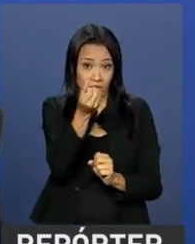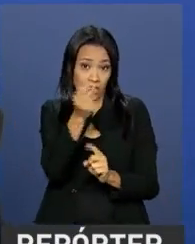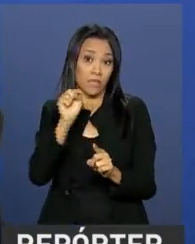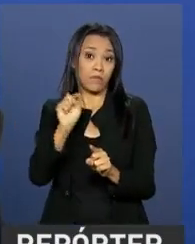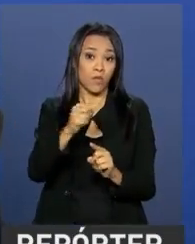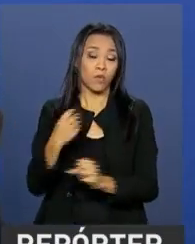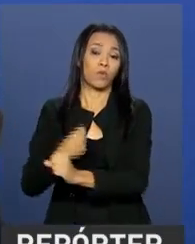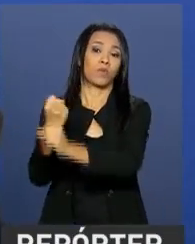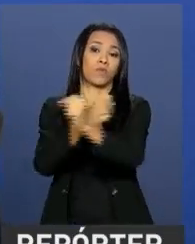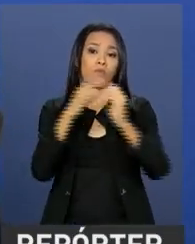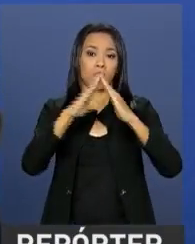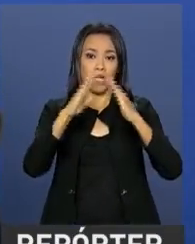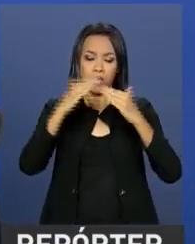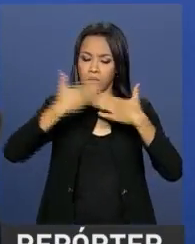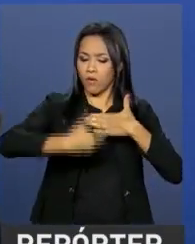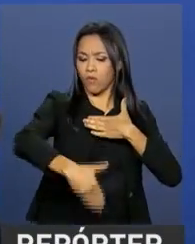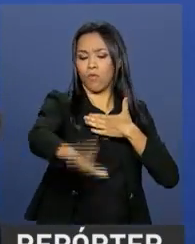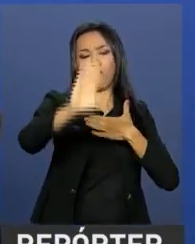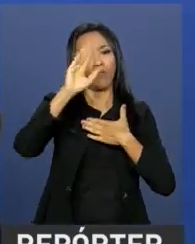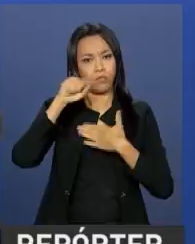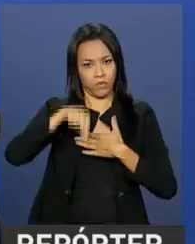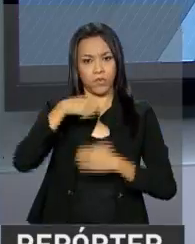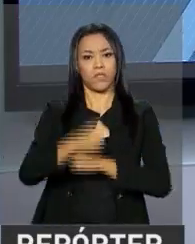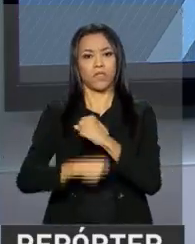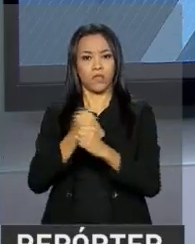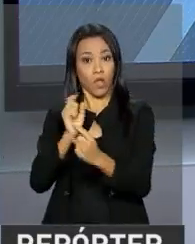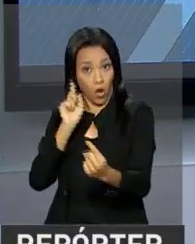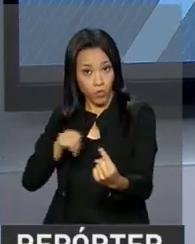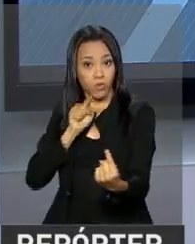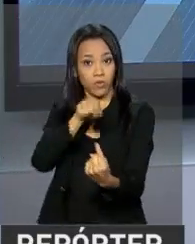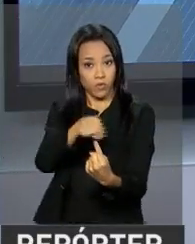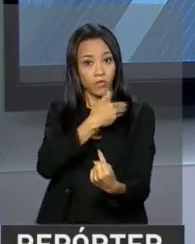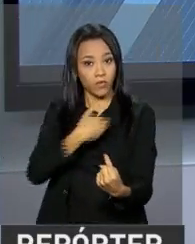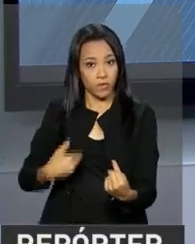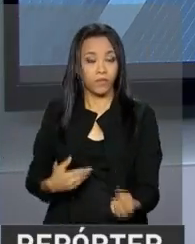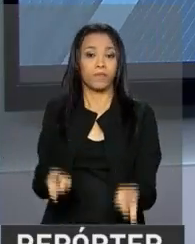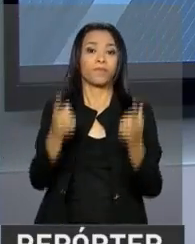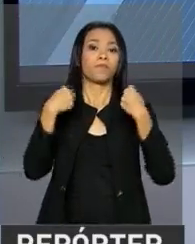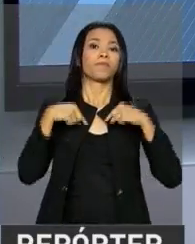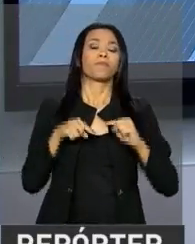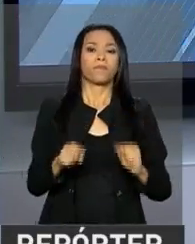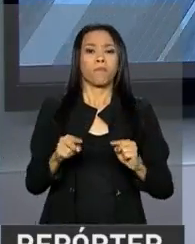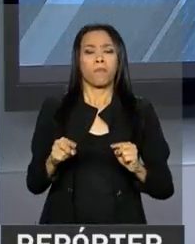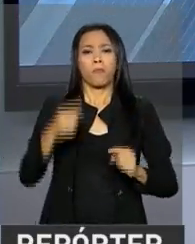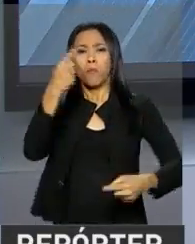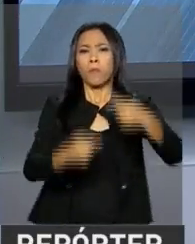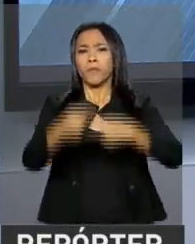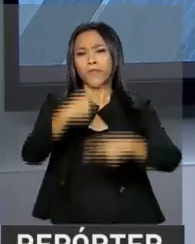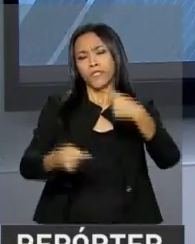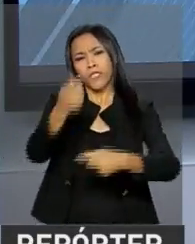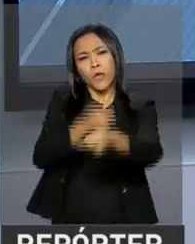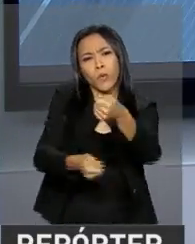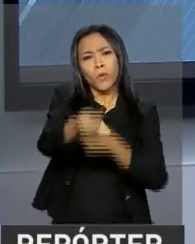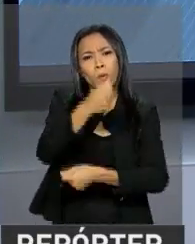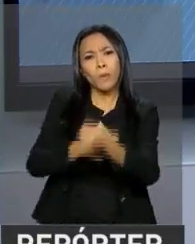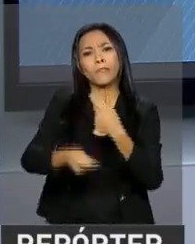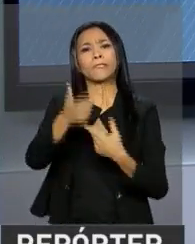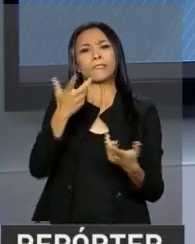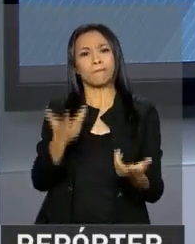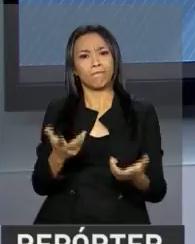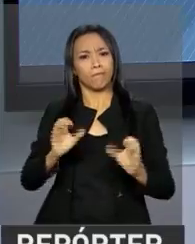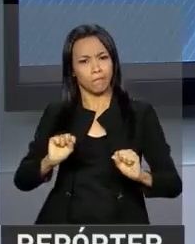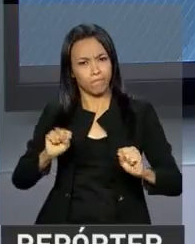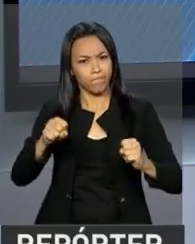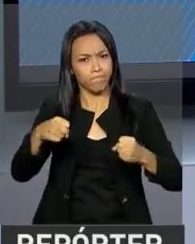600 mil unidades ao longo desse ano como meta. Uma política econômica capaz de resistir a crises